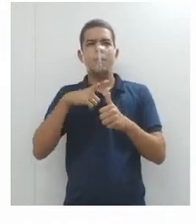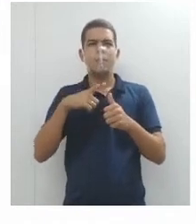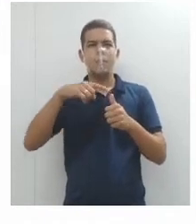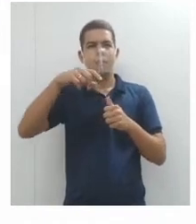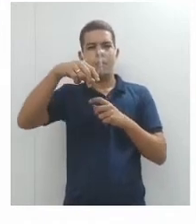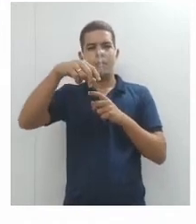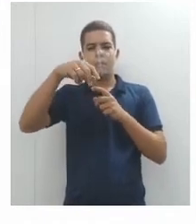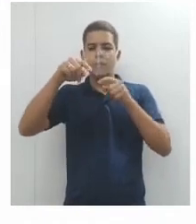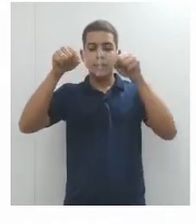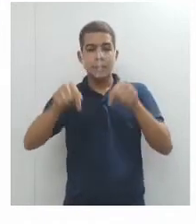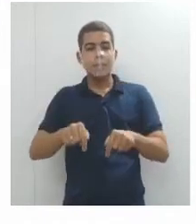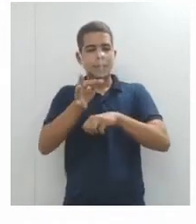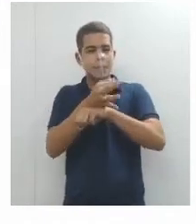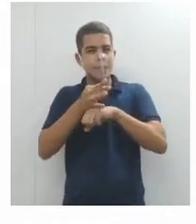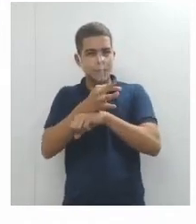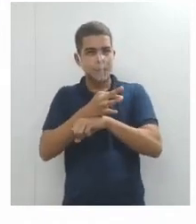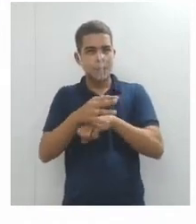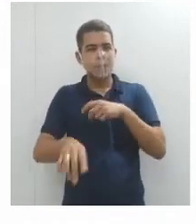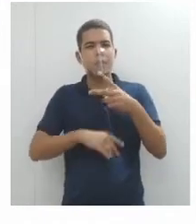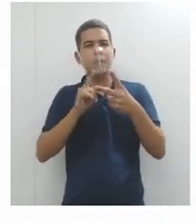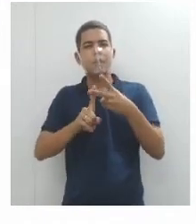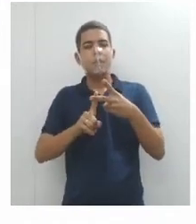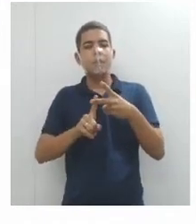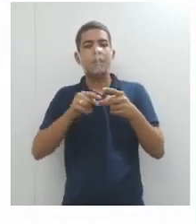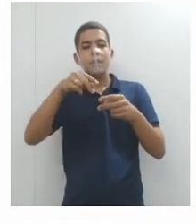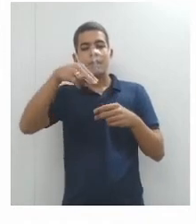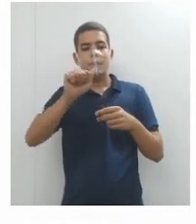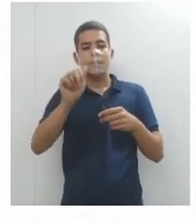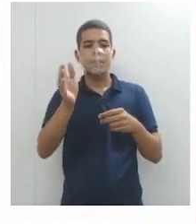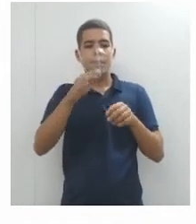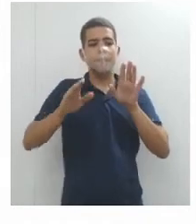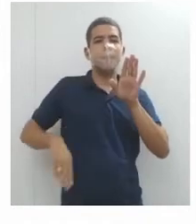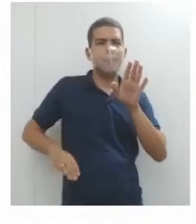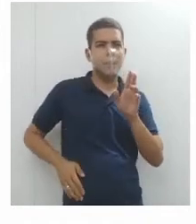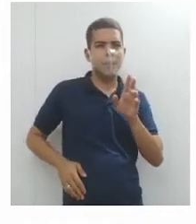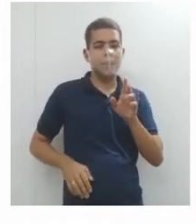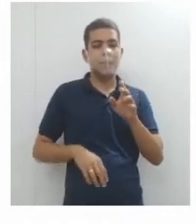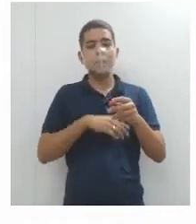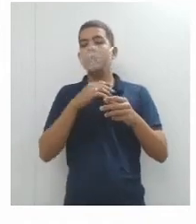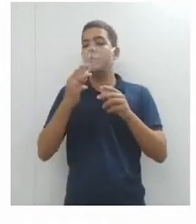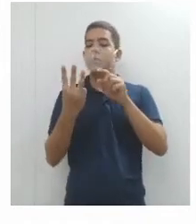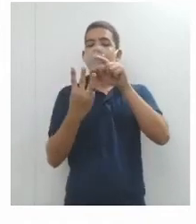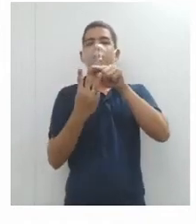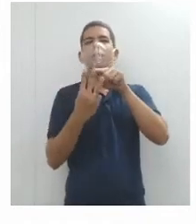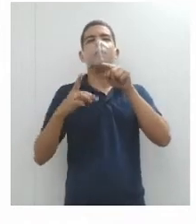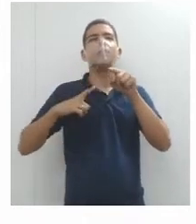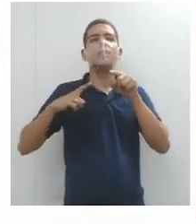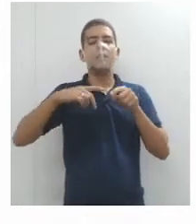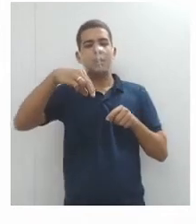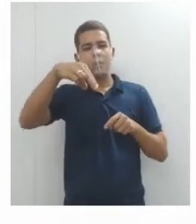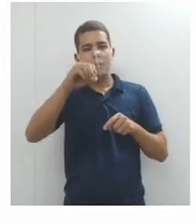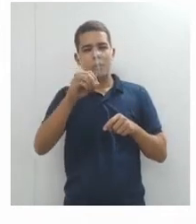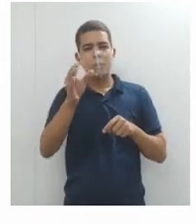na praia, tá? No segundo quadrinho eu grifei no campo e no terceiro quadrinho